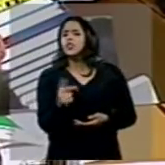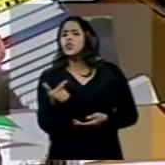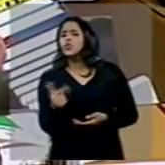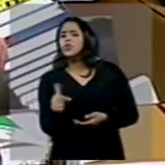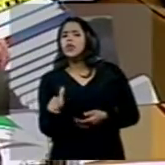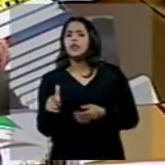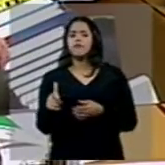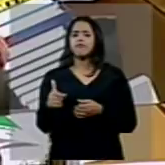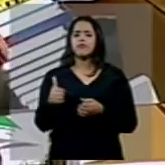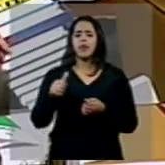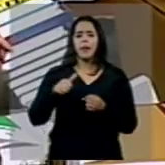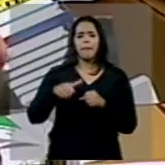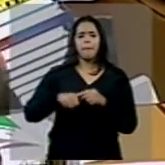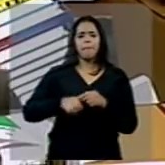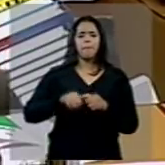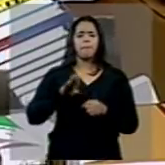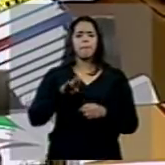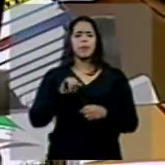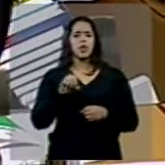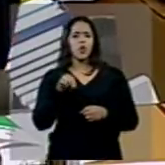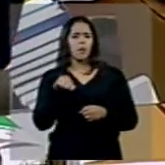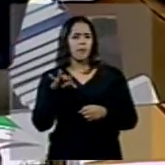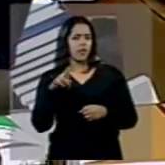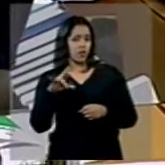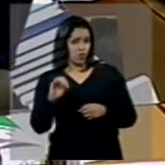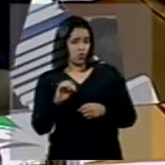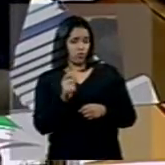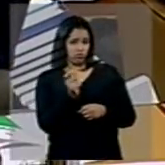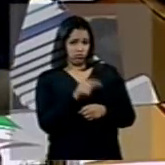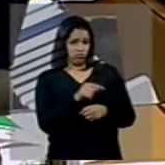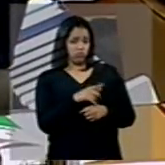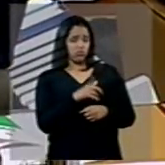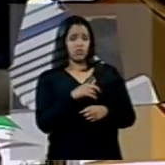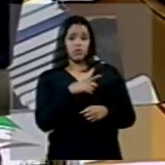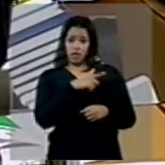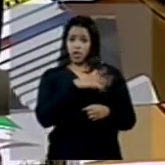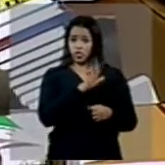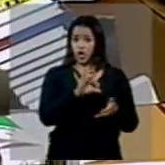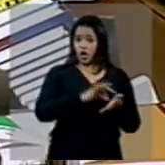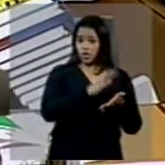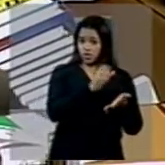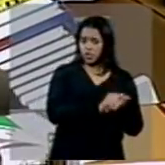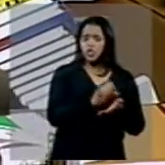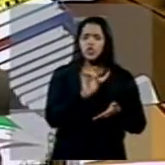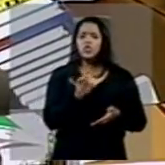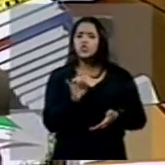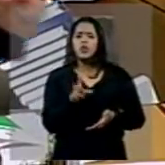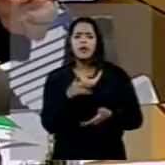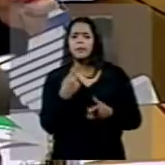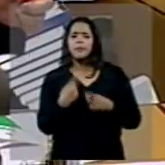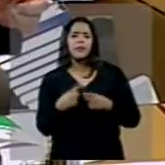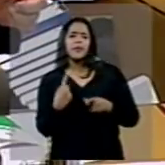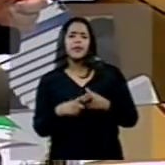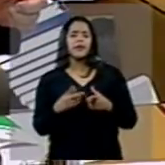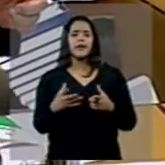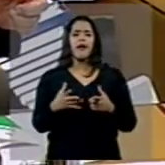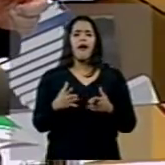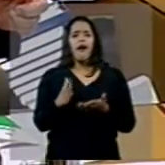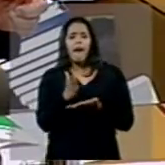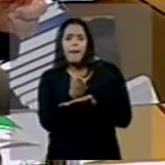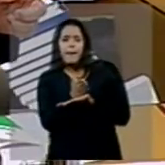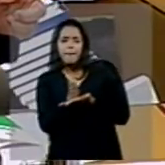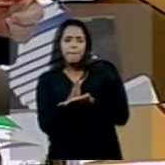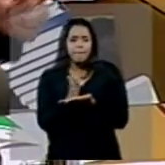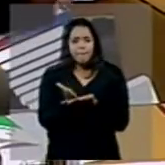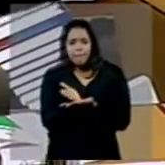de cadastramento, que cadastramento existe, só pelo fato de parte dos